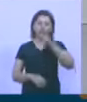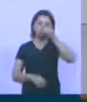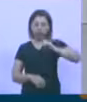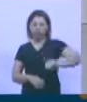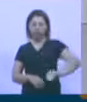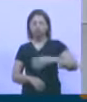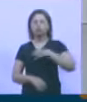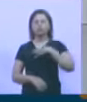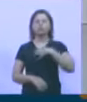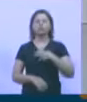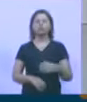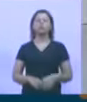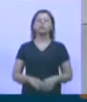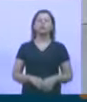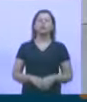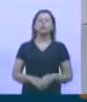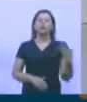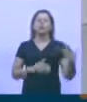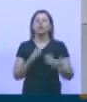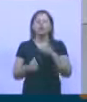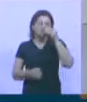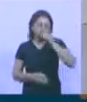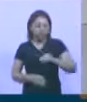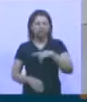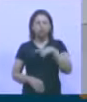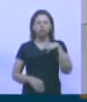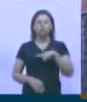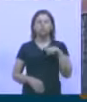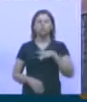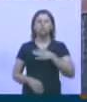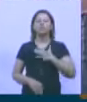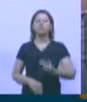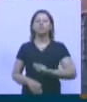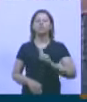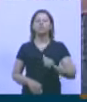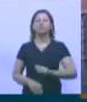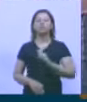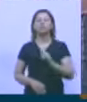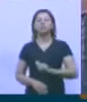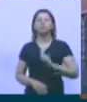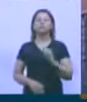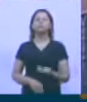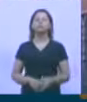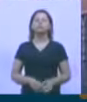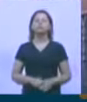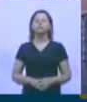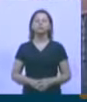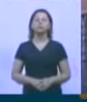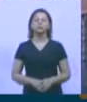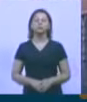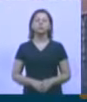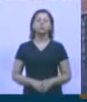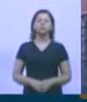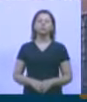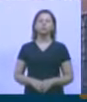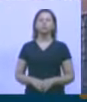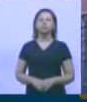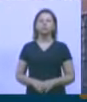come into my life? Toda a rejeição que eu tive durante a minha vida. It comes when I feel I'm not loved, I'm